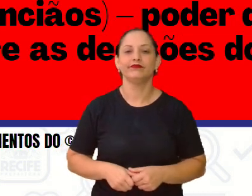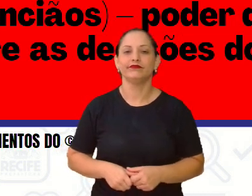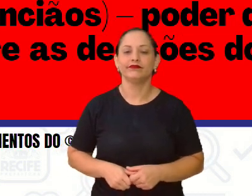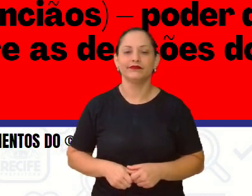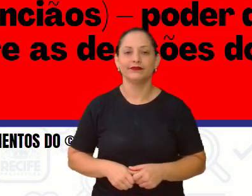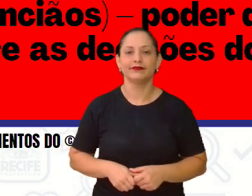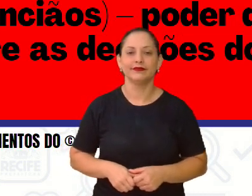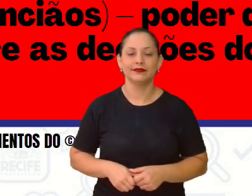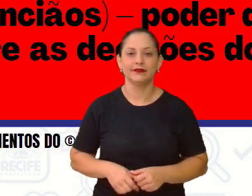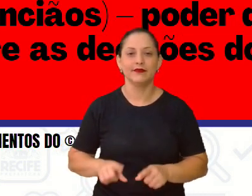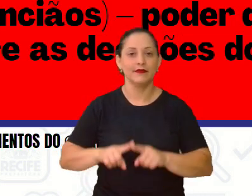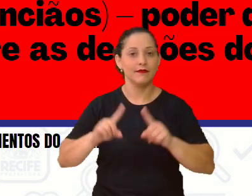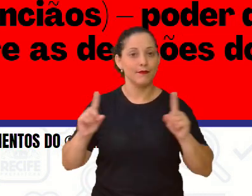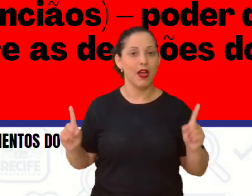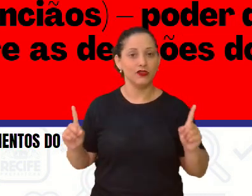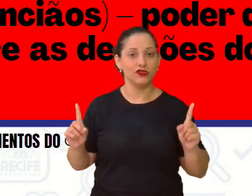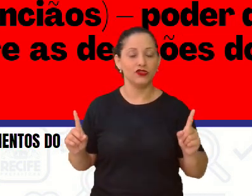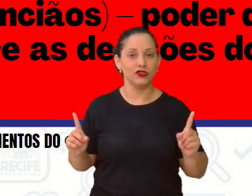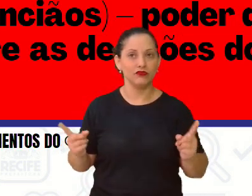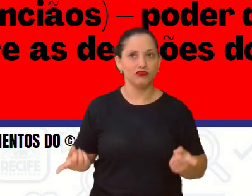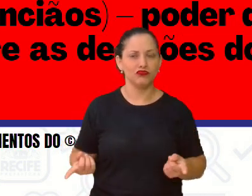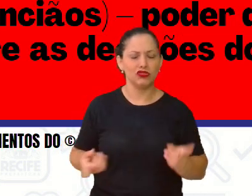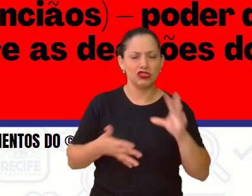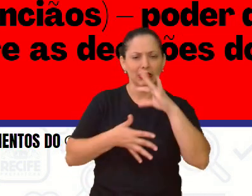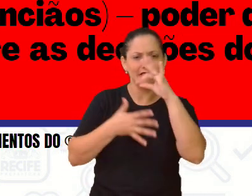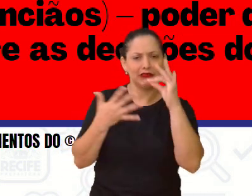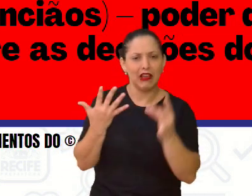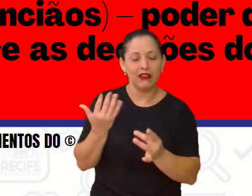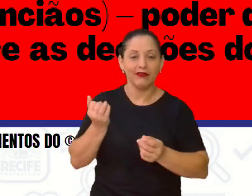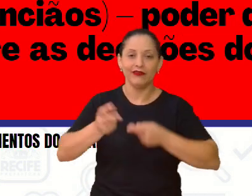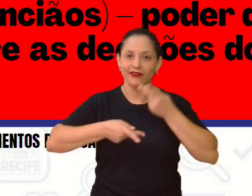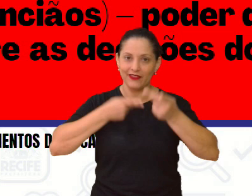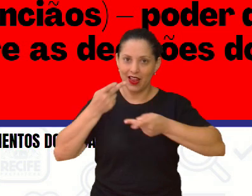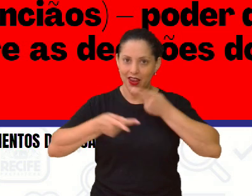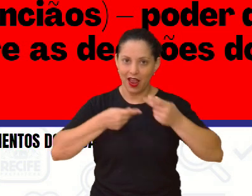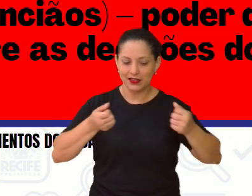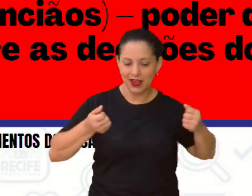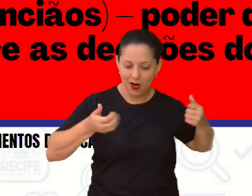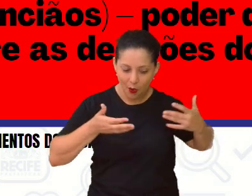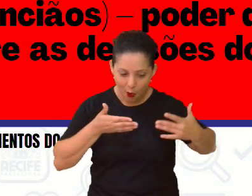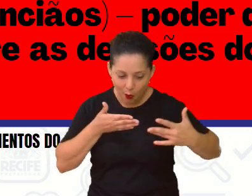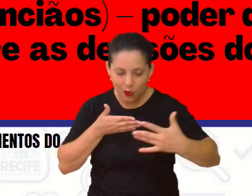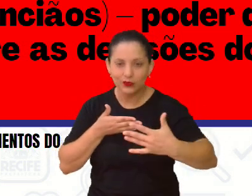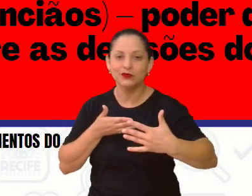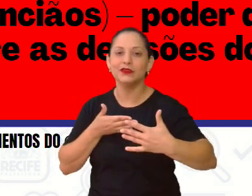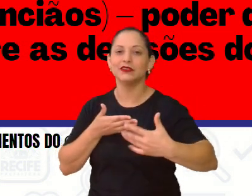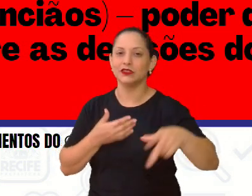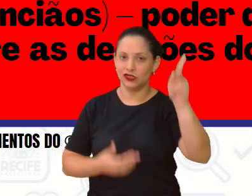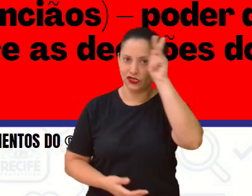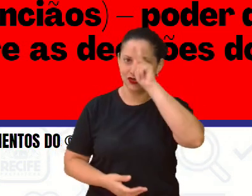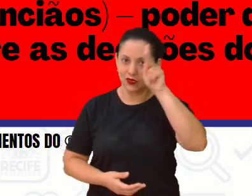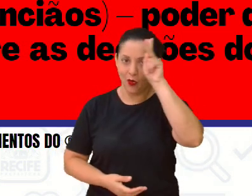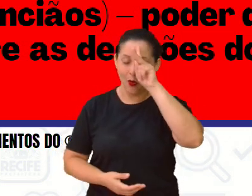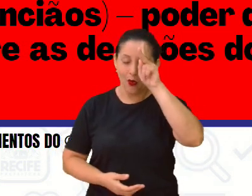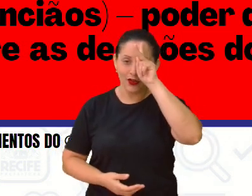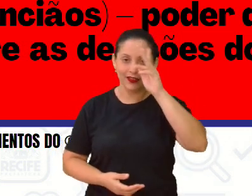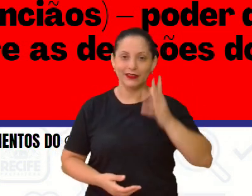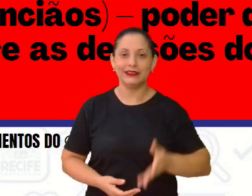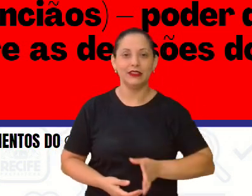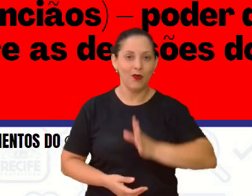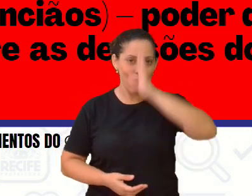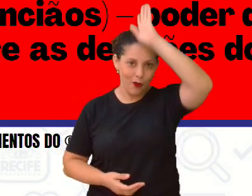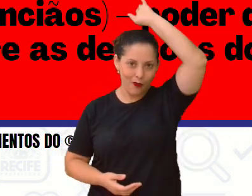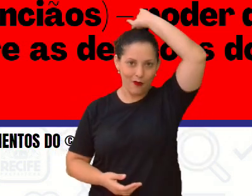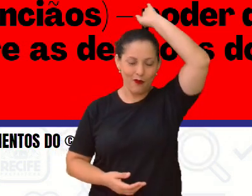gente vai falar sobre essa continuação da história de Roma, né, de como